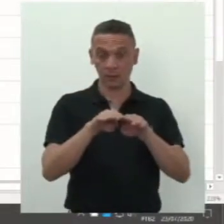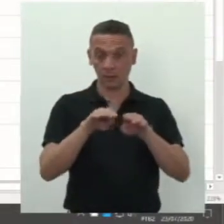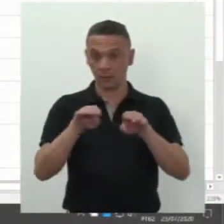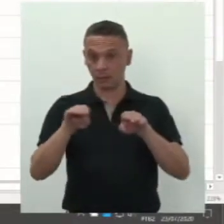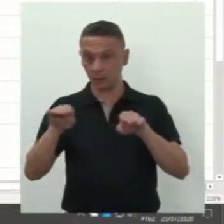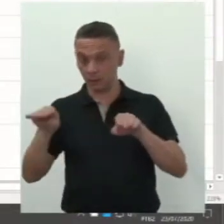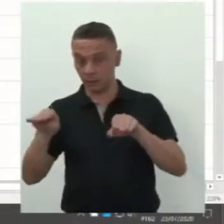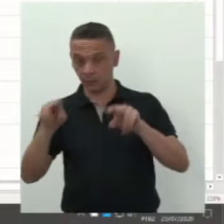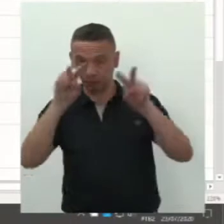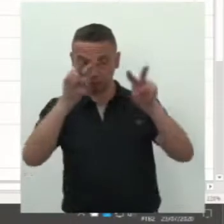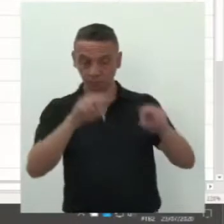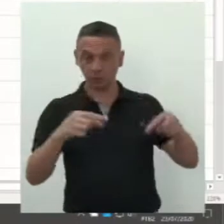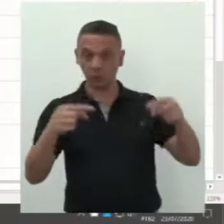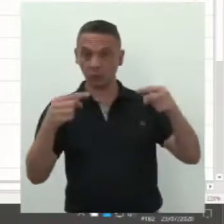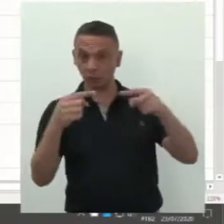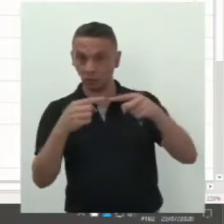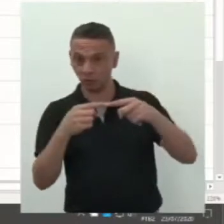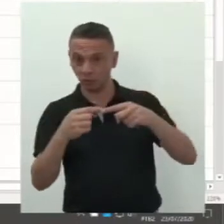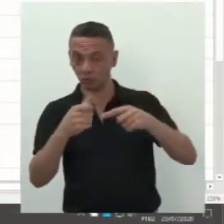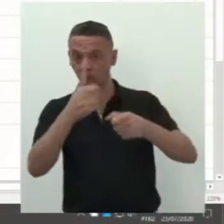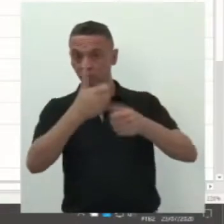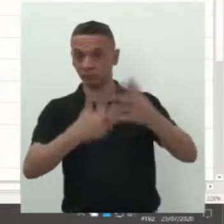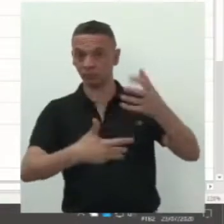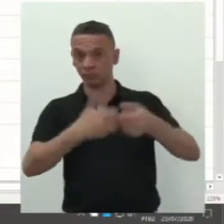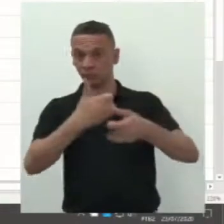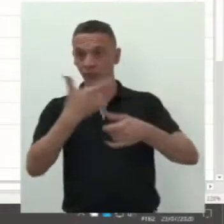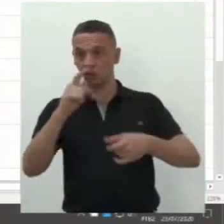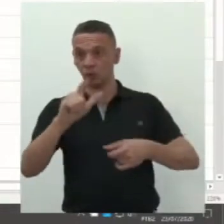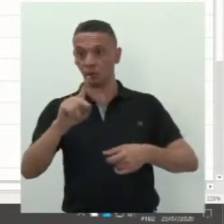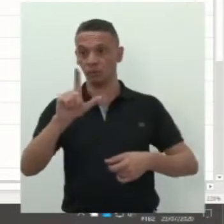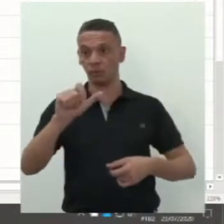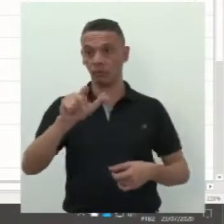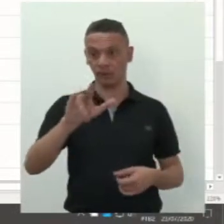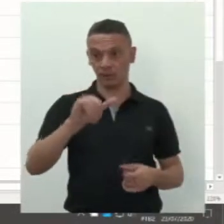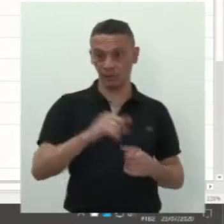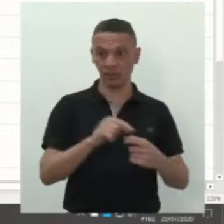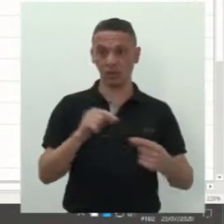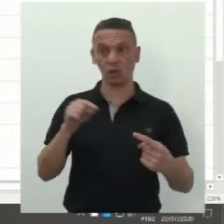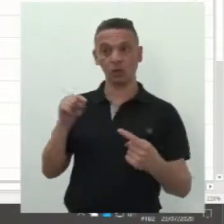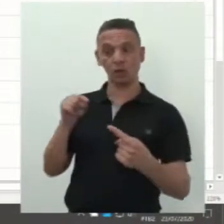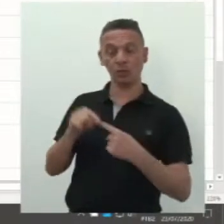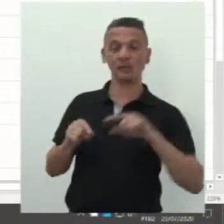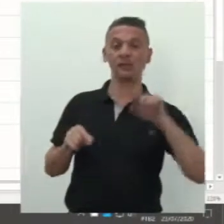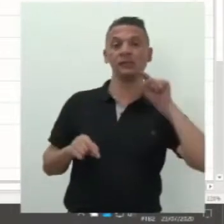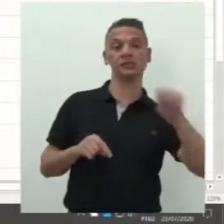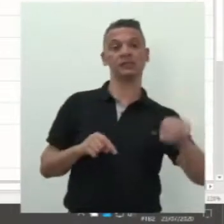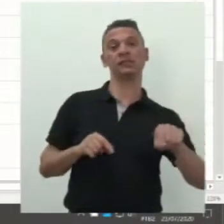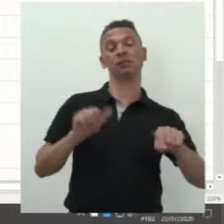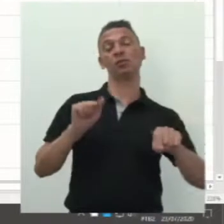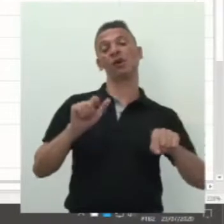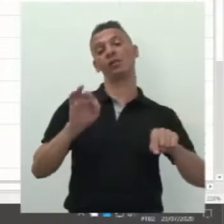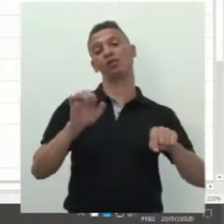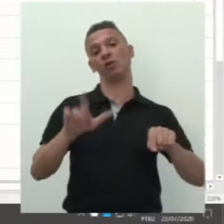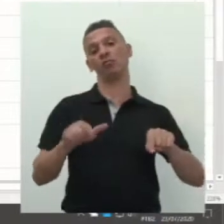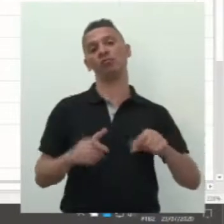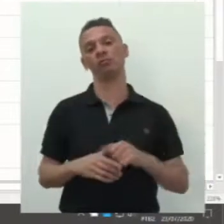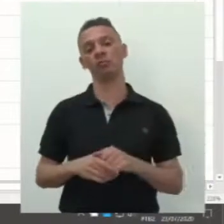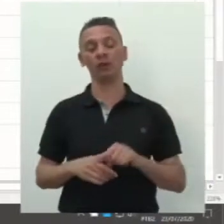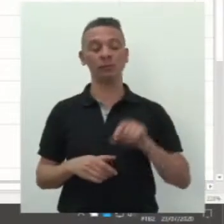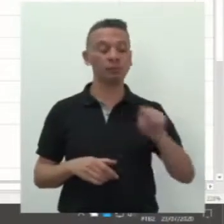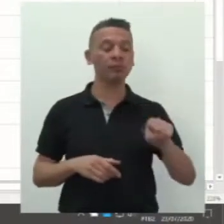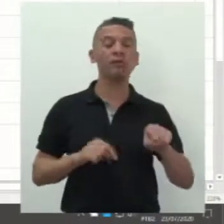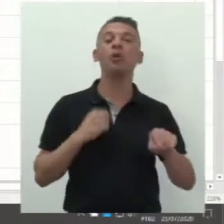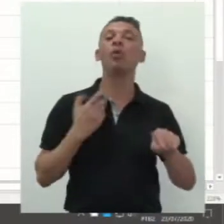colunas visíveis enquanto se rola pelo resto da planilha, com base na seleção atual. Qual que é a minha seleção